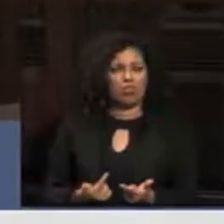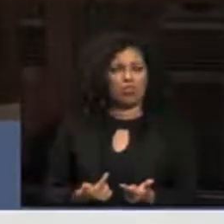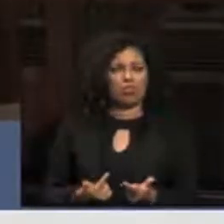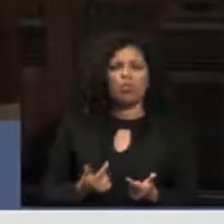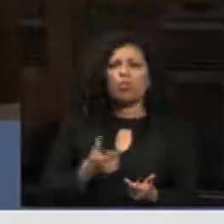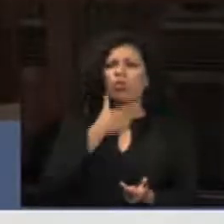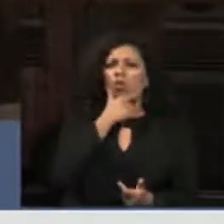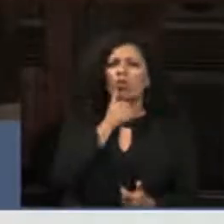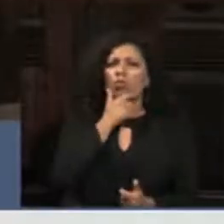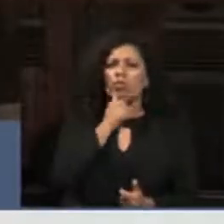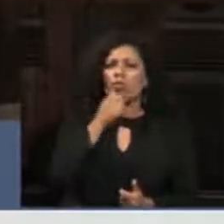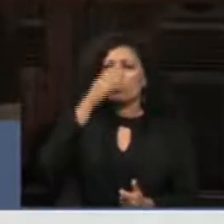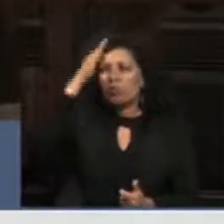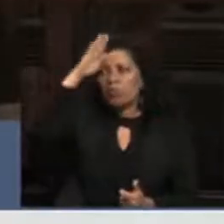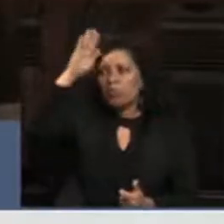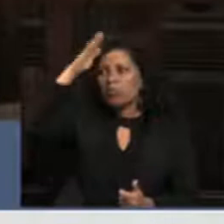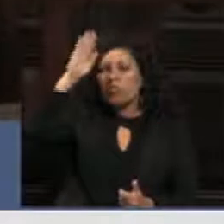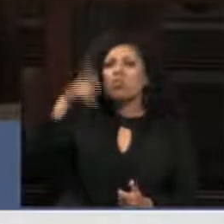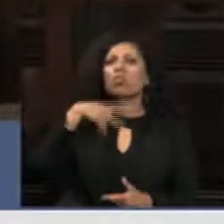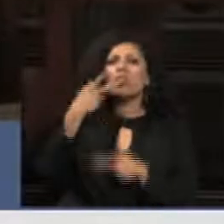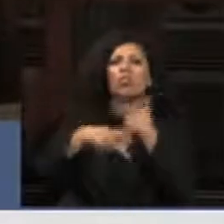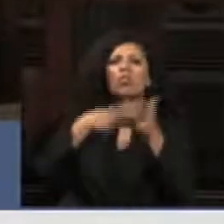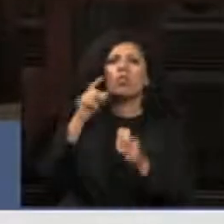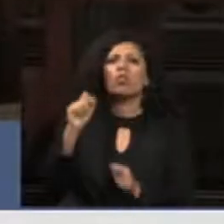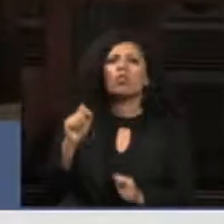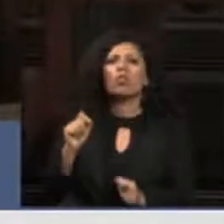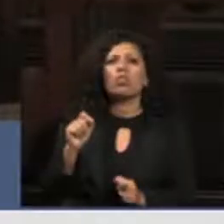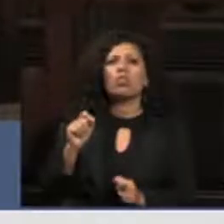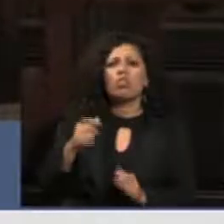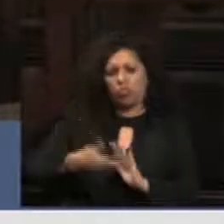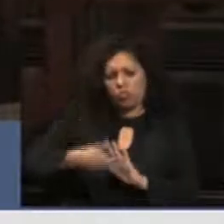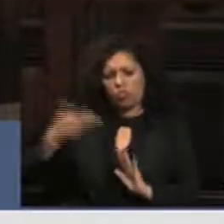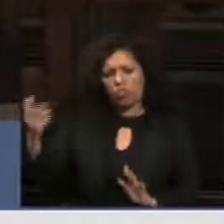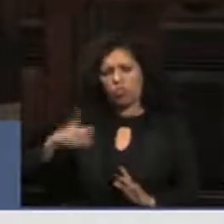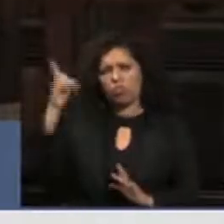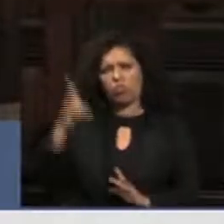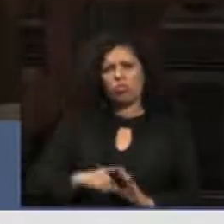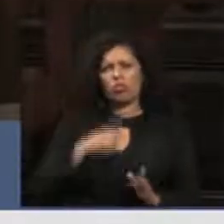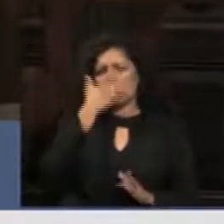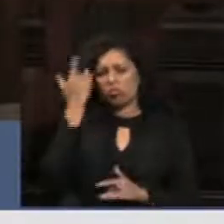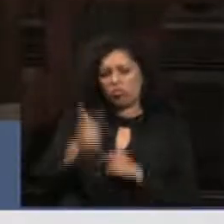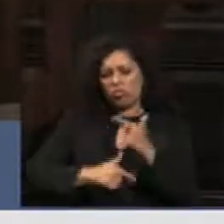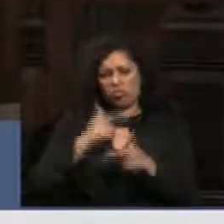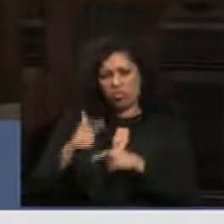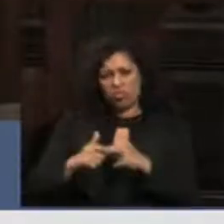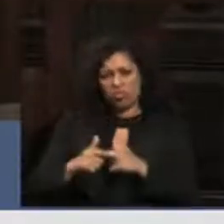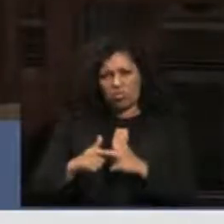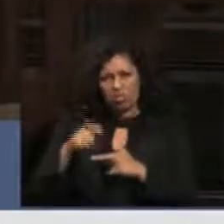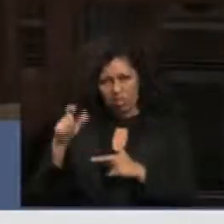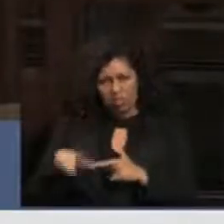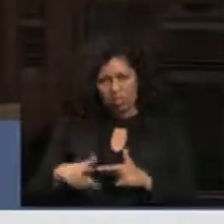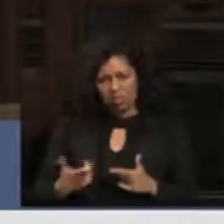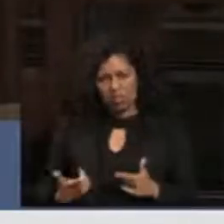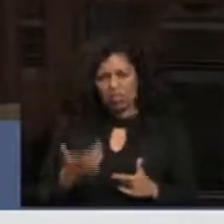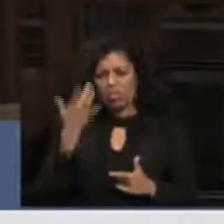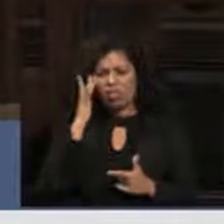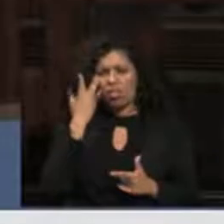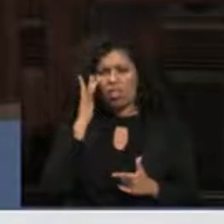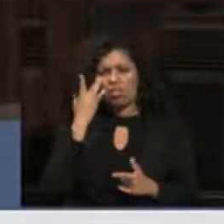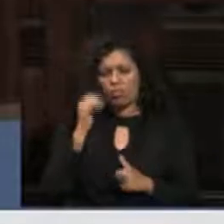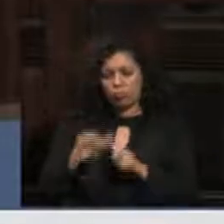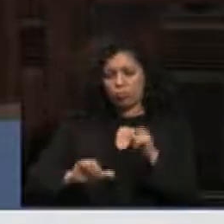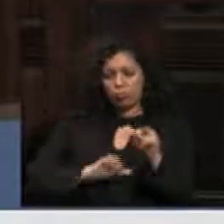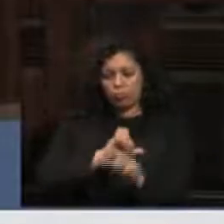isso? Ele vai retirar mais direitos dos trabalhadores? Ele acha que a reforma trabalhista feita